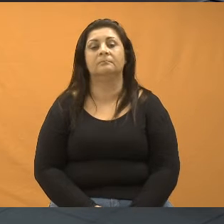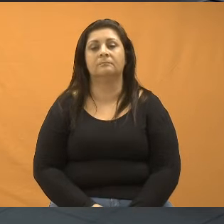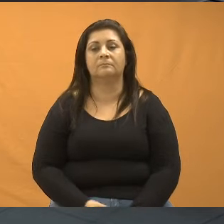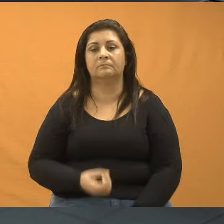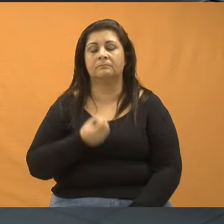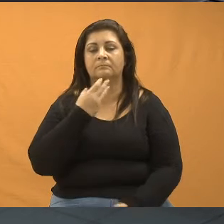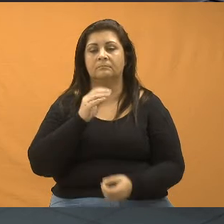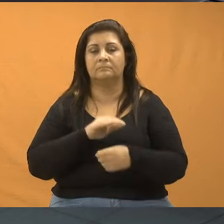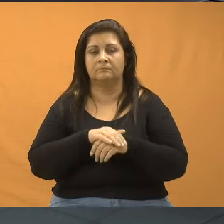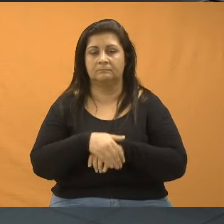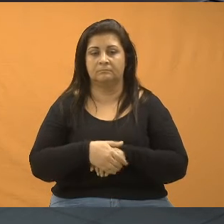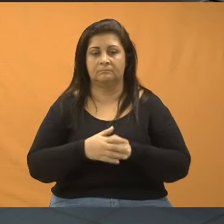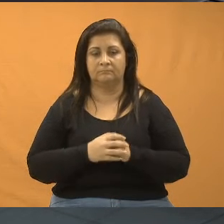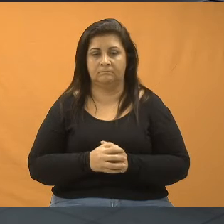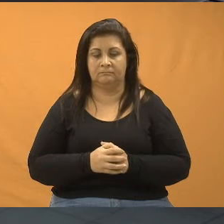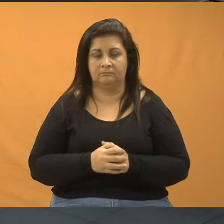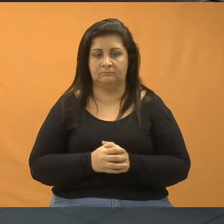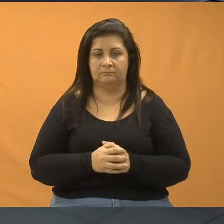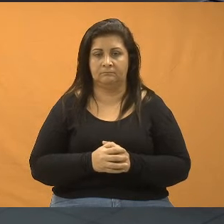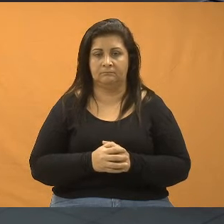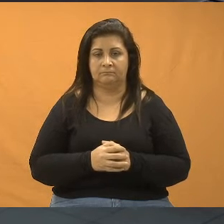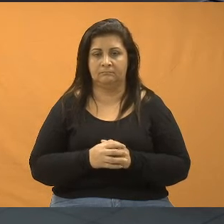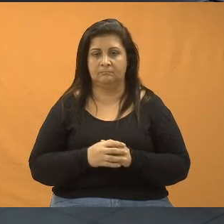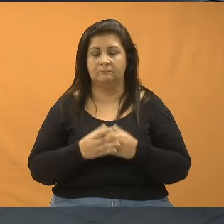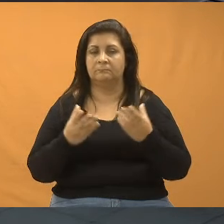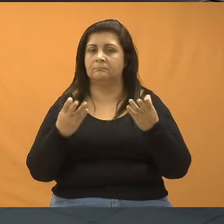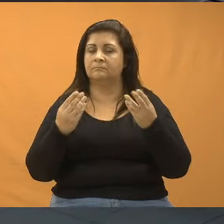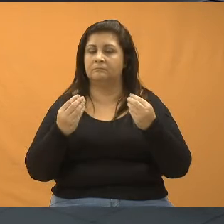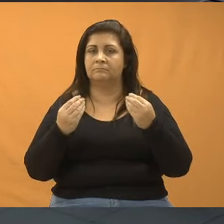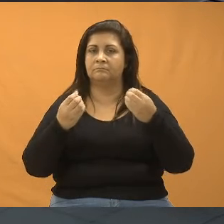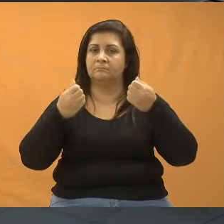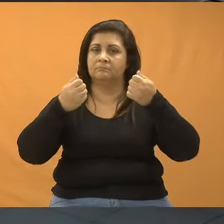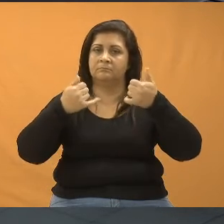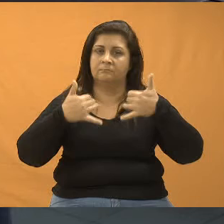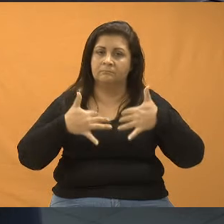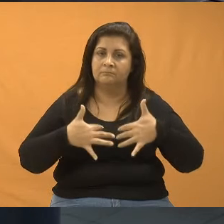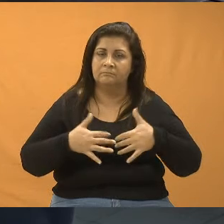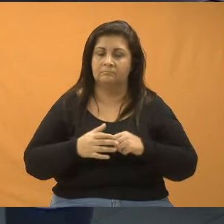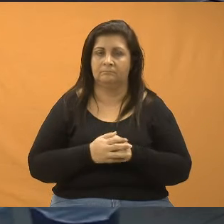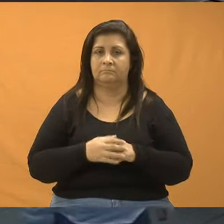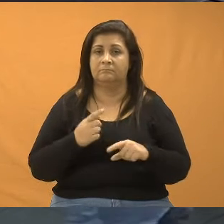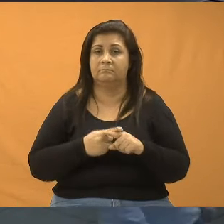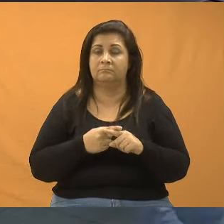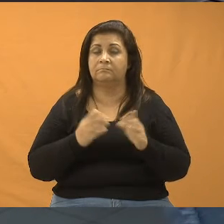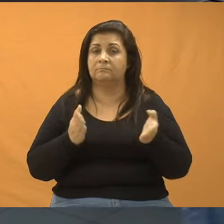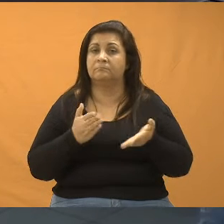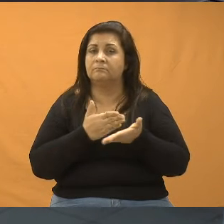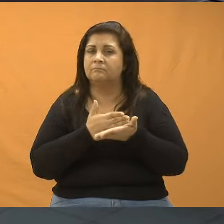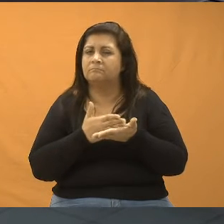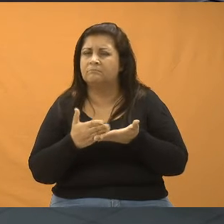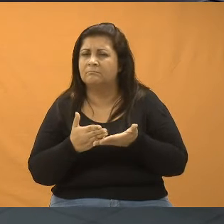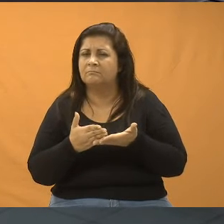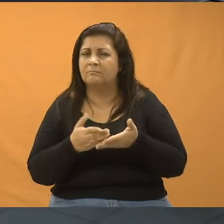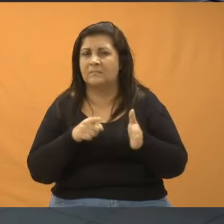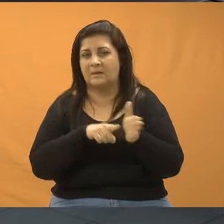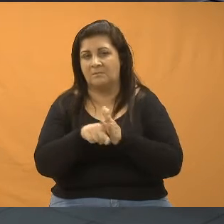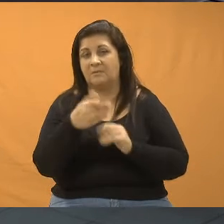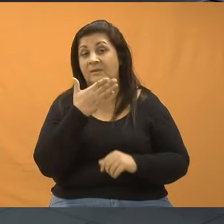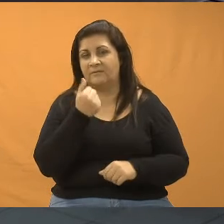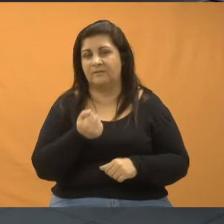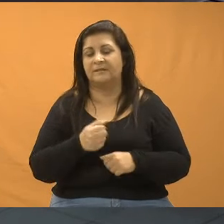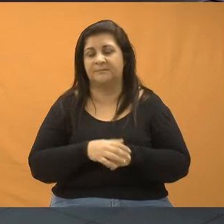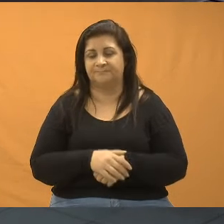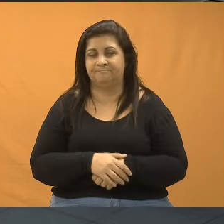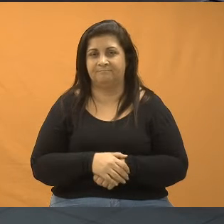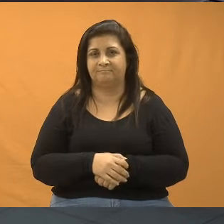nenhum comentário, porque são esclarecimentos, como o doutor Rodrigo bem falou, é embrionário. Não é? Fazer perguntas é fácil,